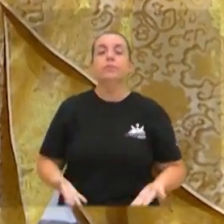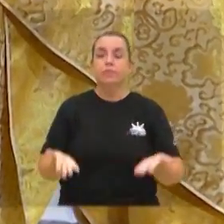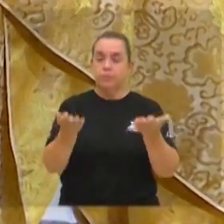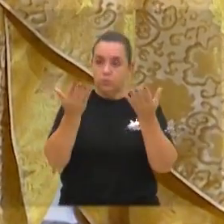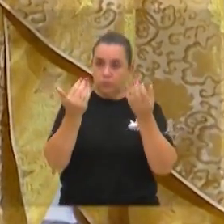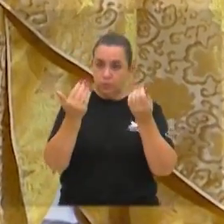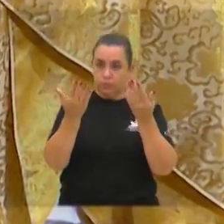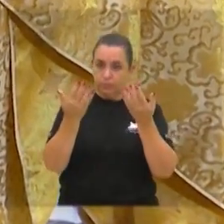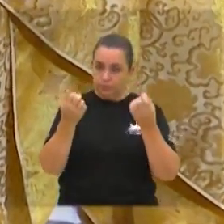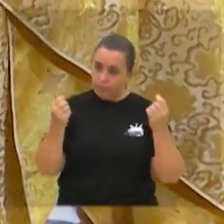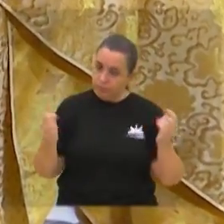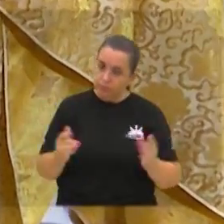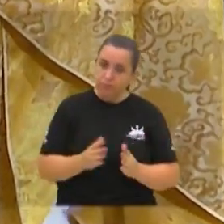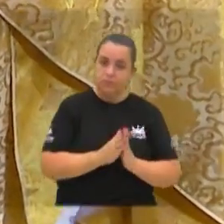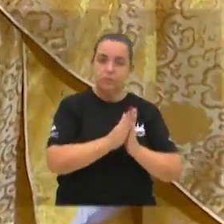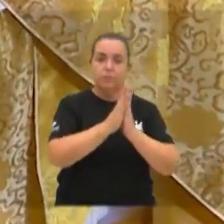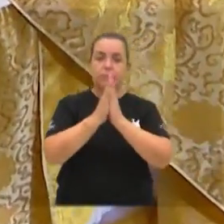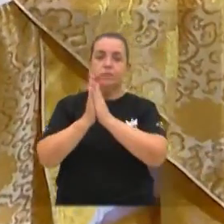adoremos.